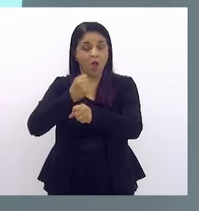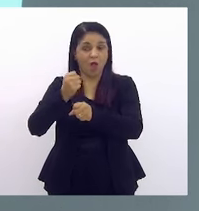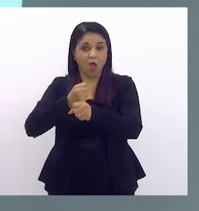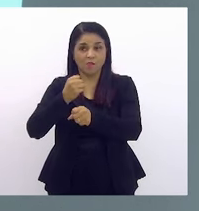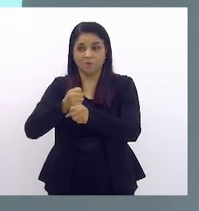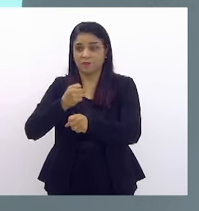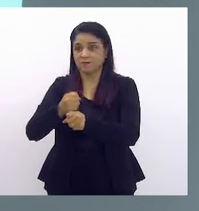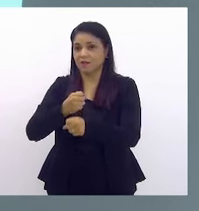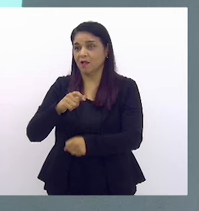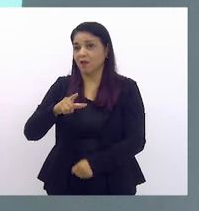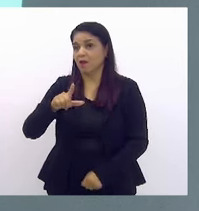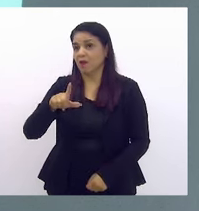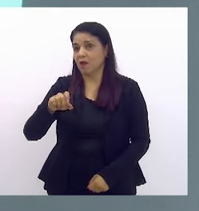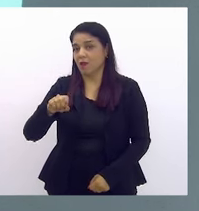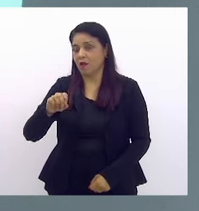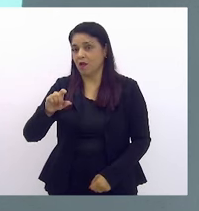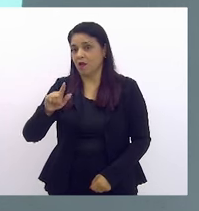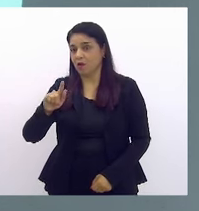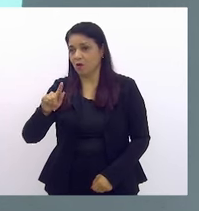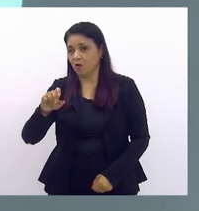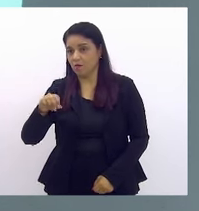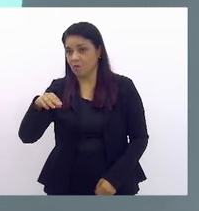próxima foto, Guerra, por